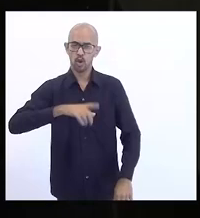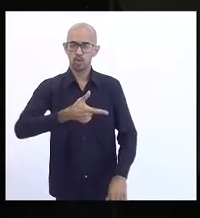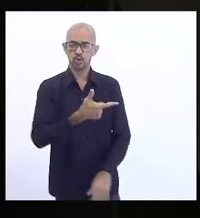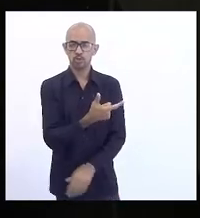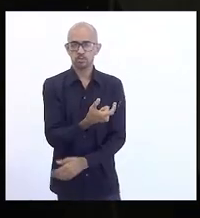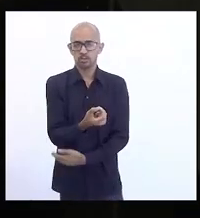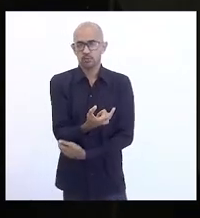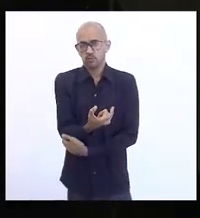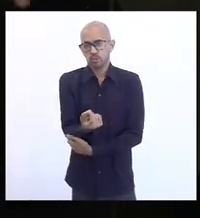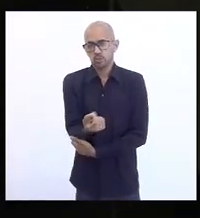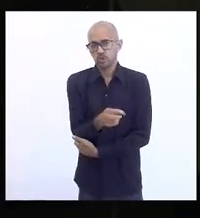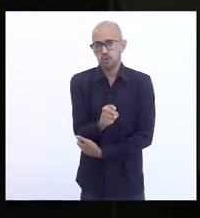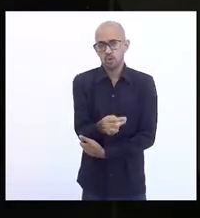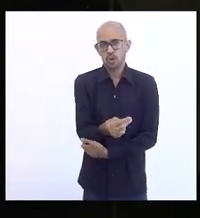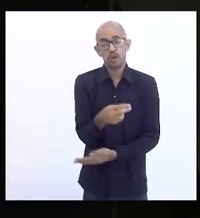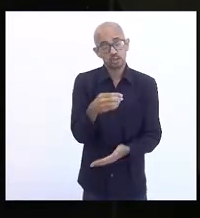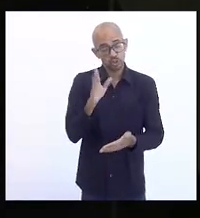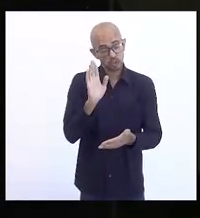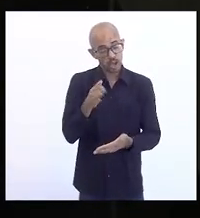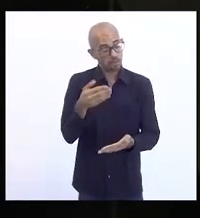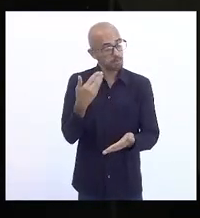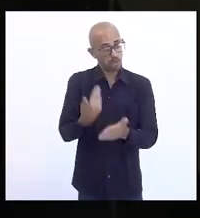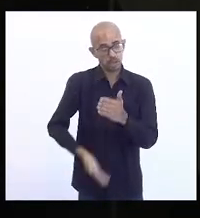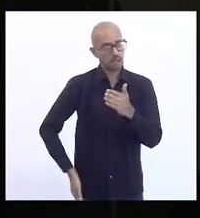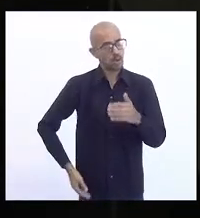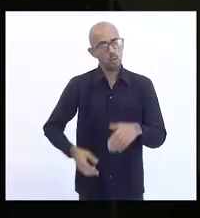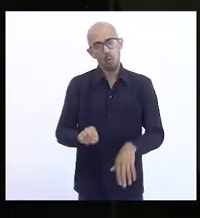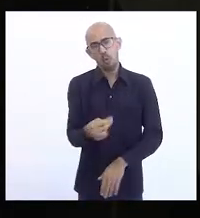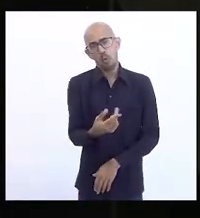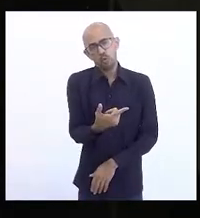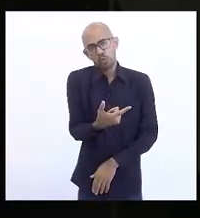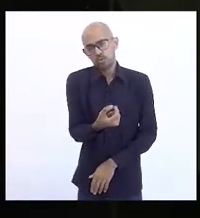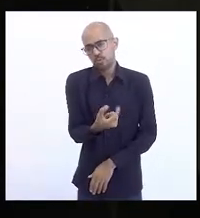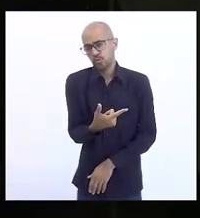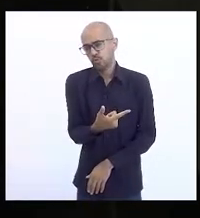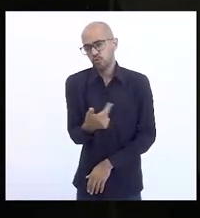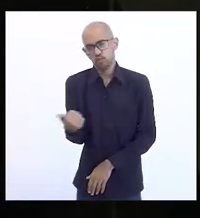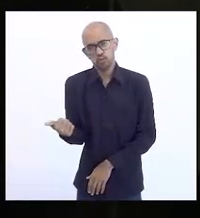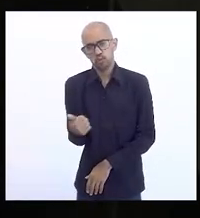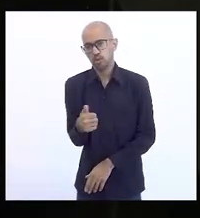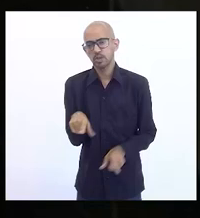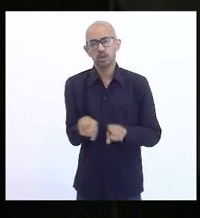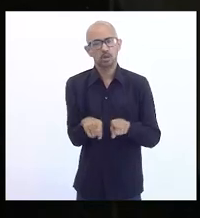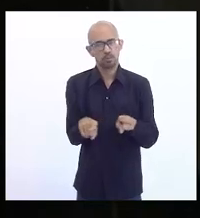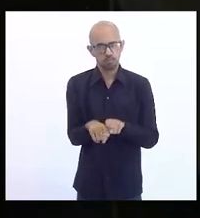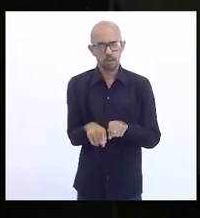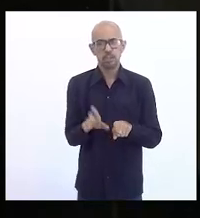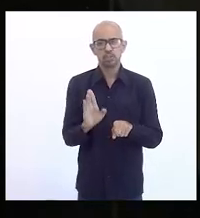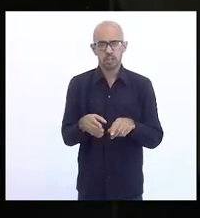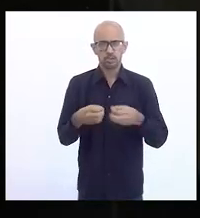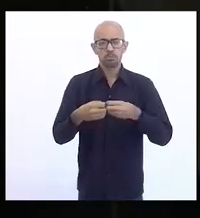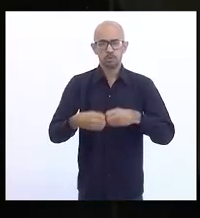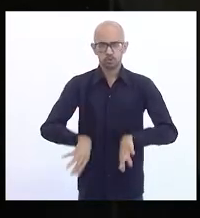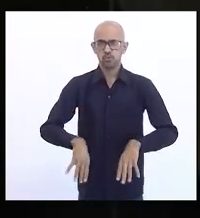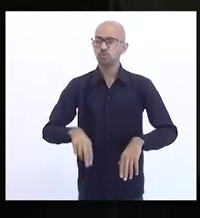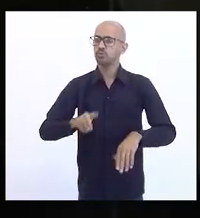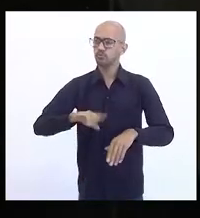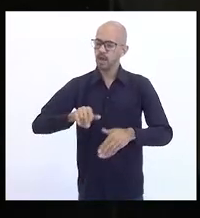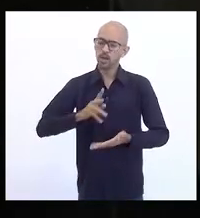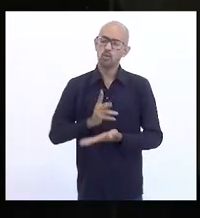2020, praticamente perdido, e do ano 2021 muito afetado. Essas sequelas vão se prorrogar, vão se